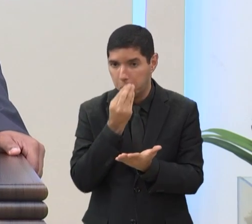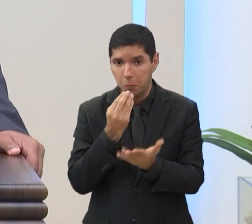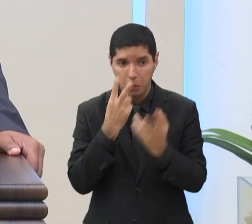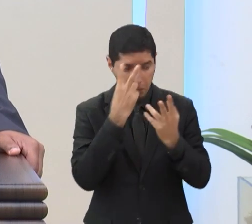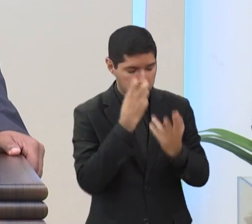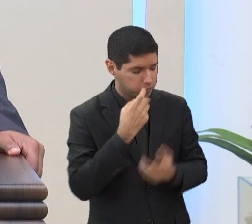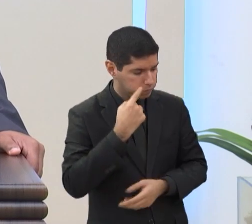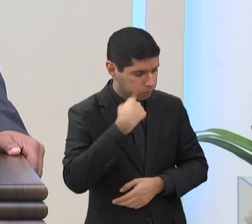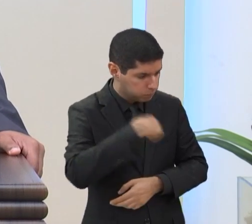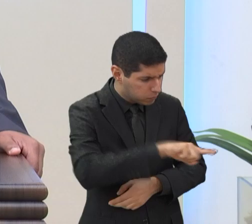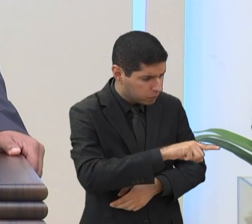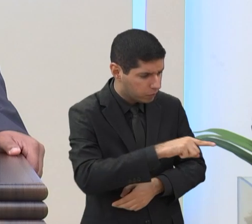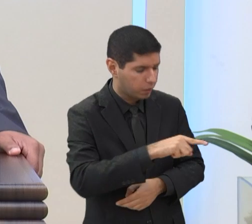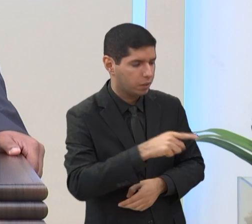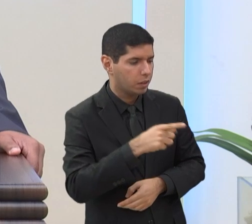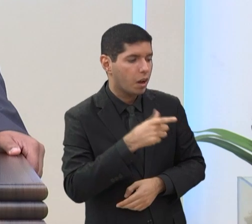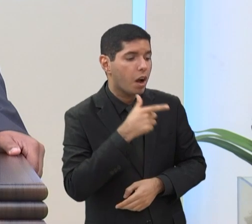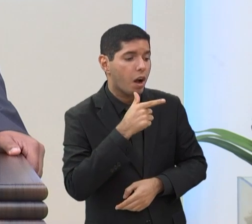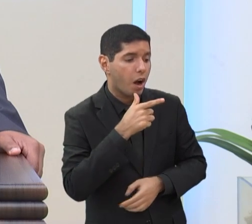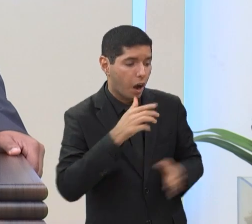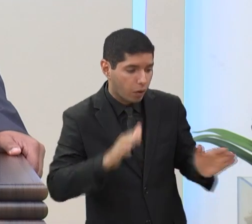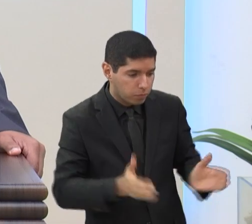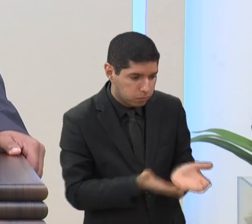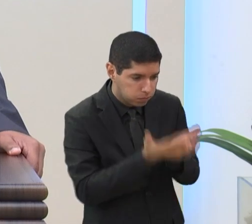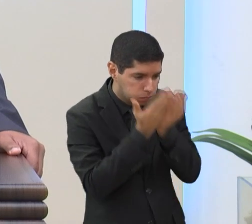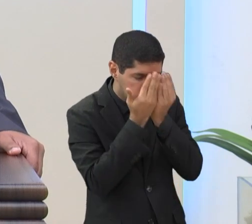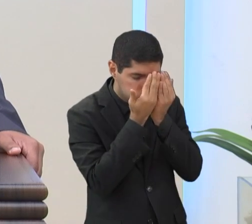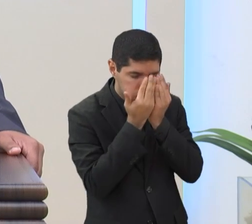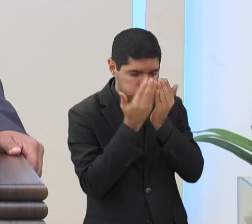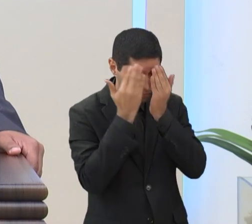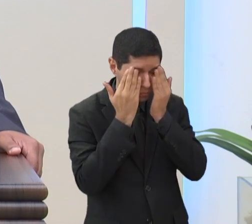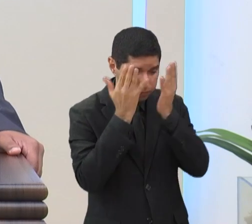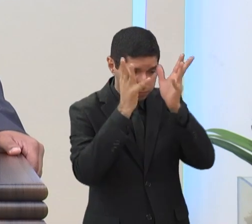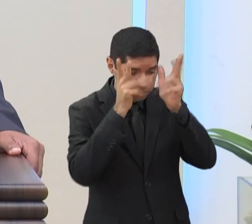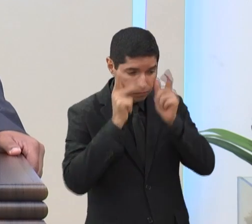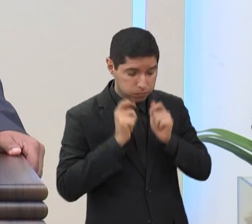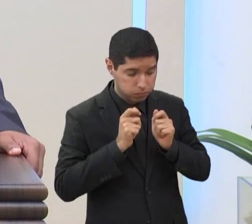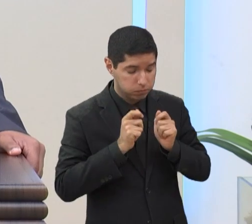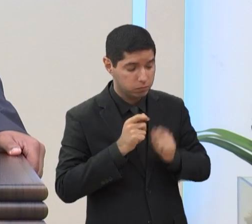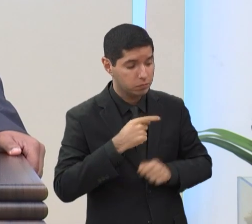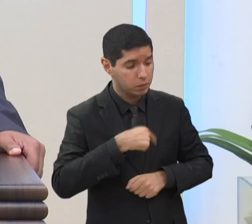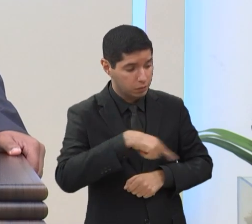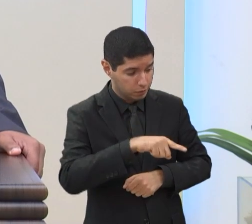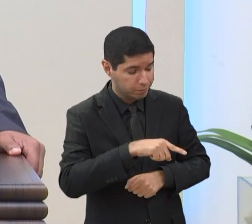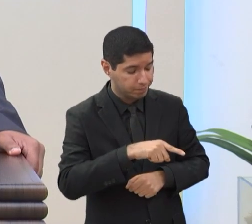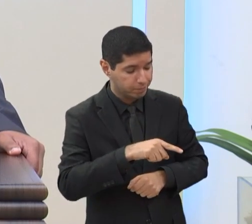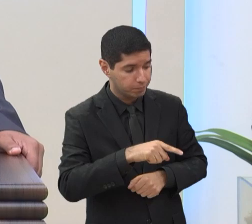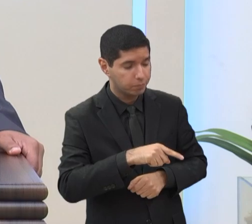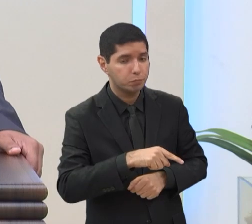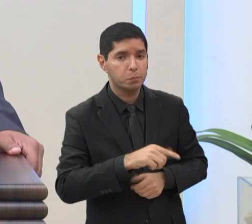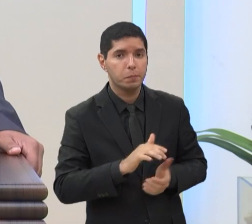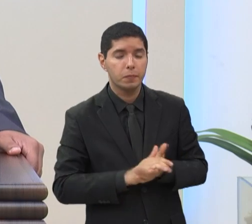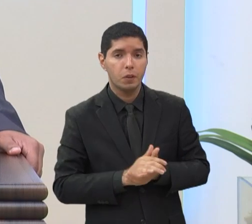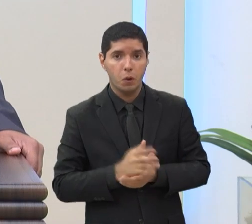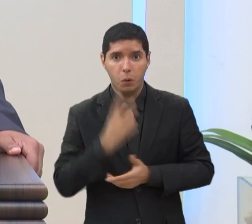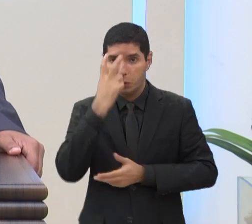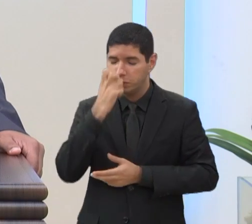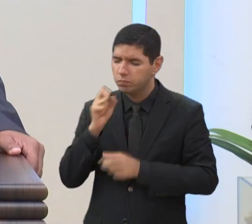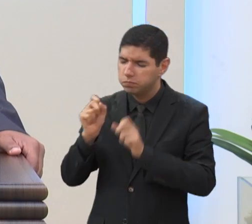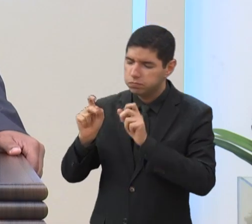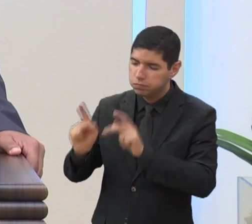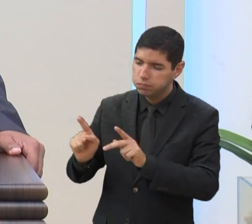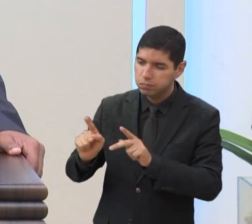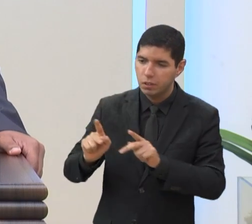Vai, lava-te no tanque de Siloé, que significa o enviado. Foi, pois,